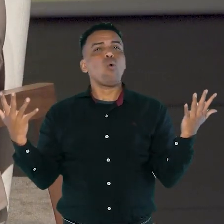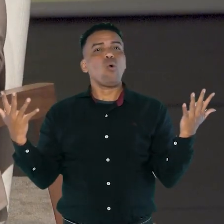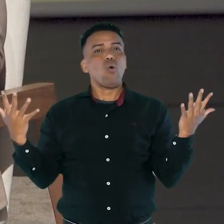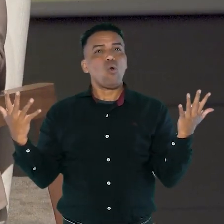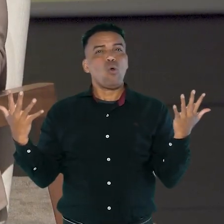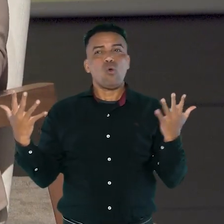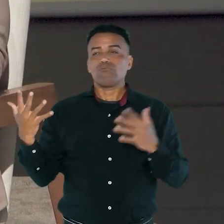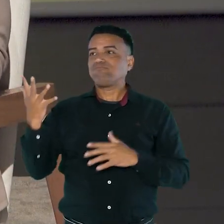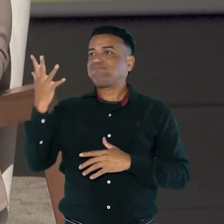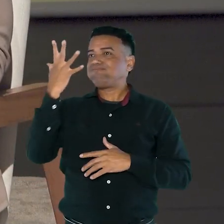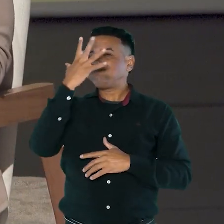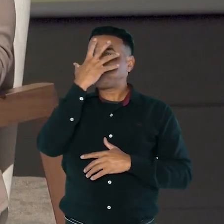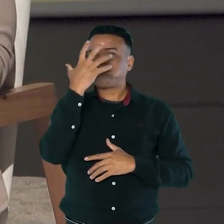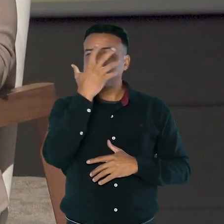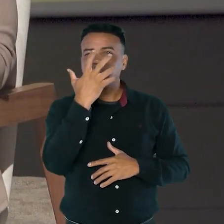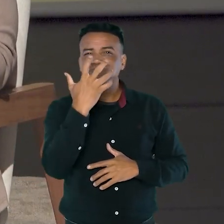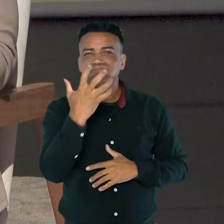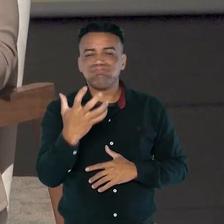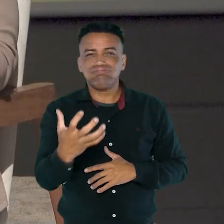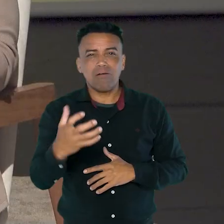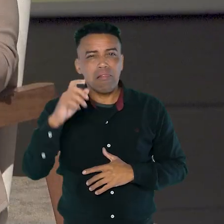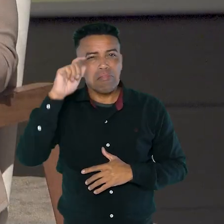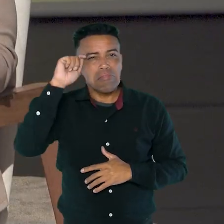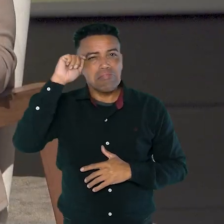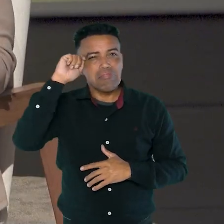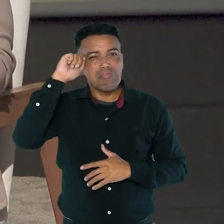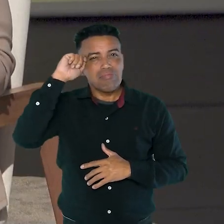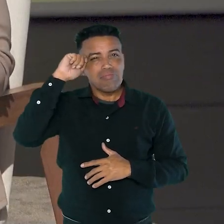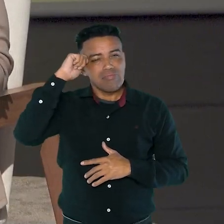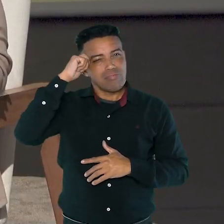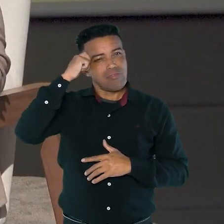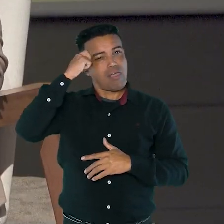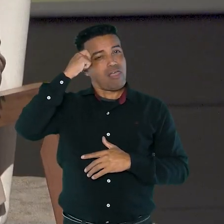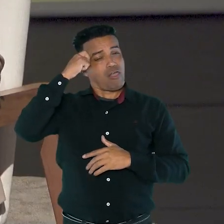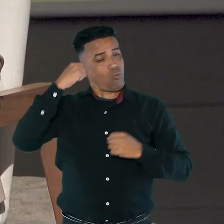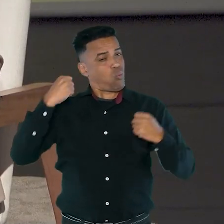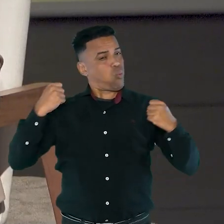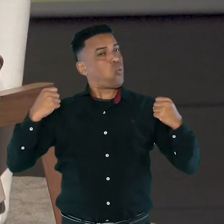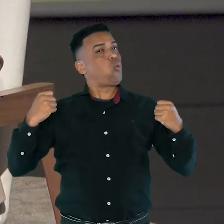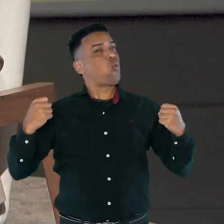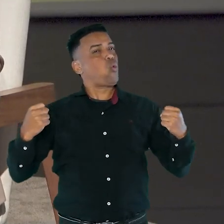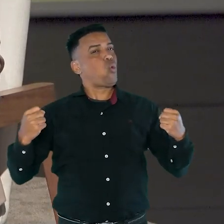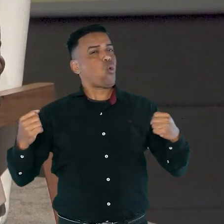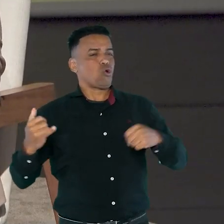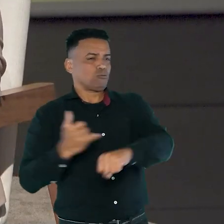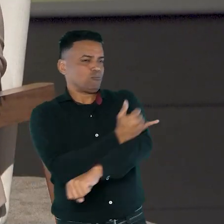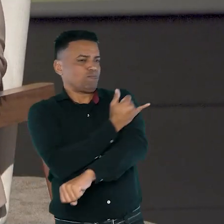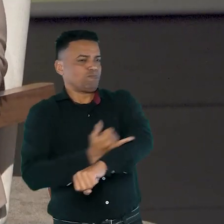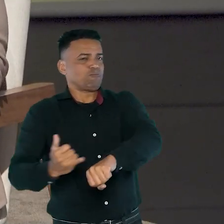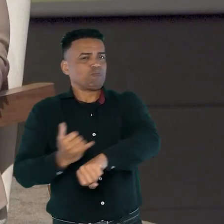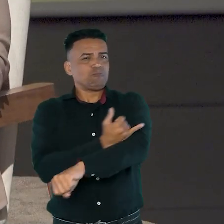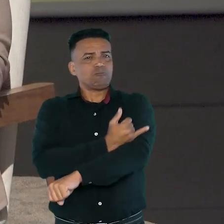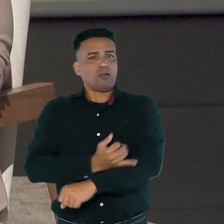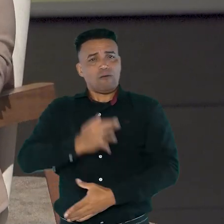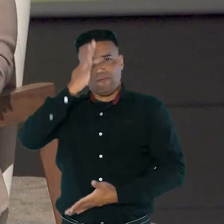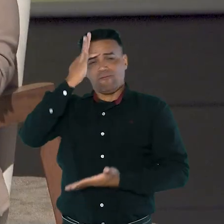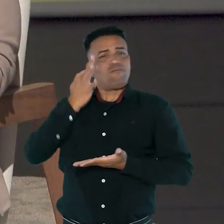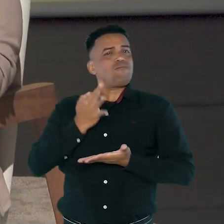Ha! Atrás guardada pelo negro panteão. Estratégia de